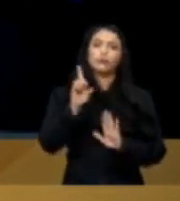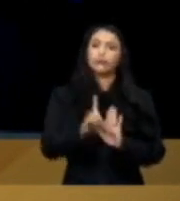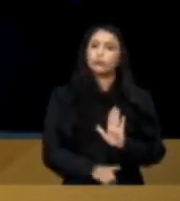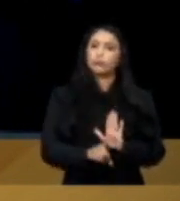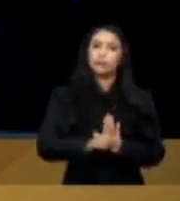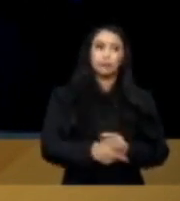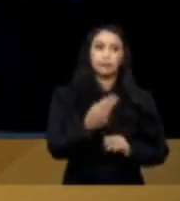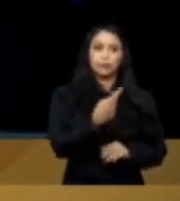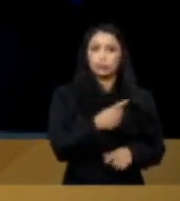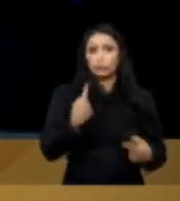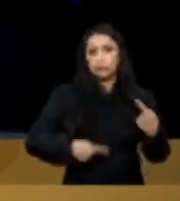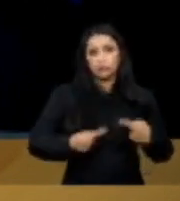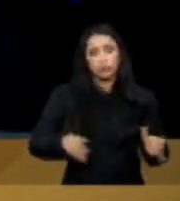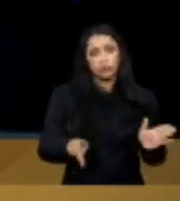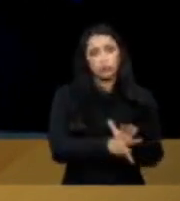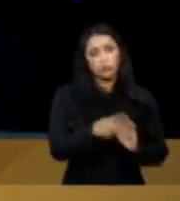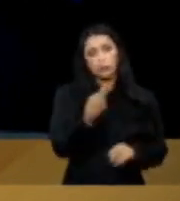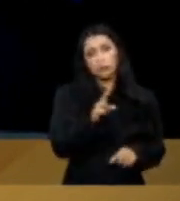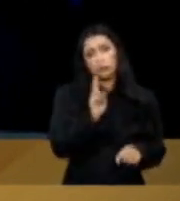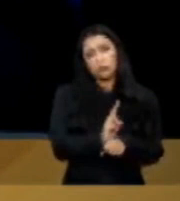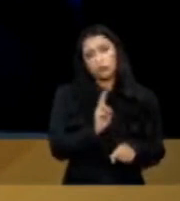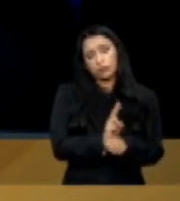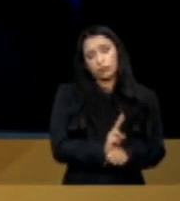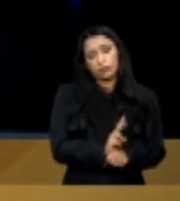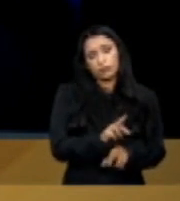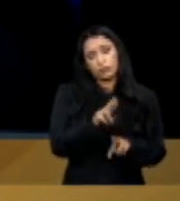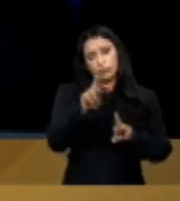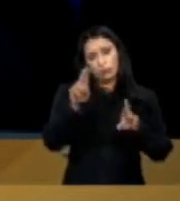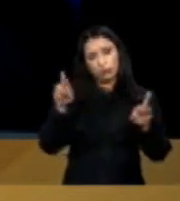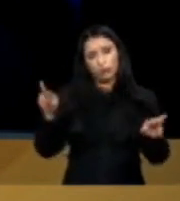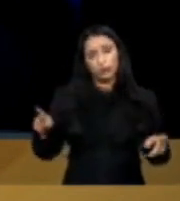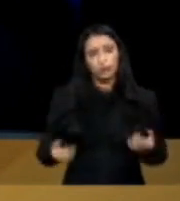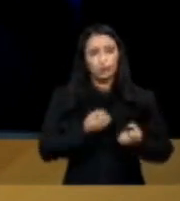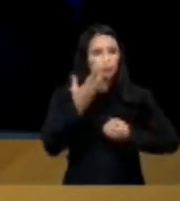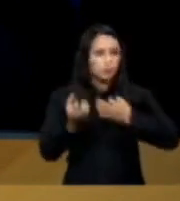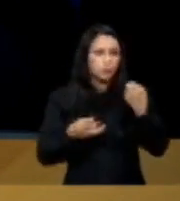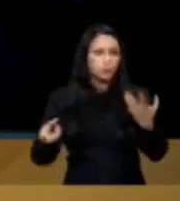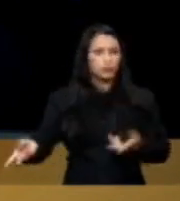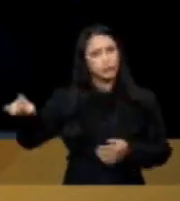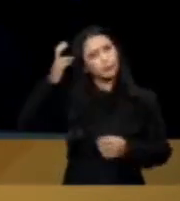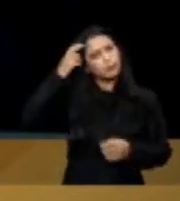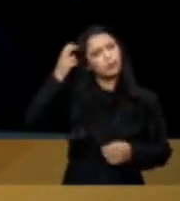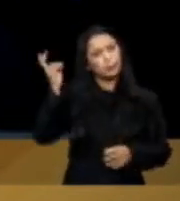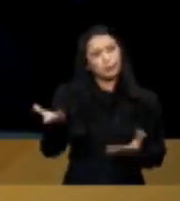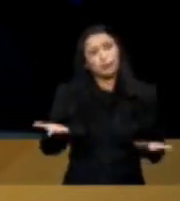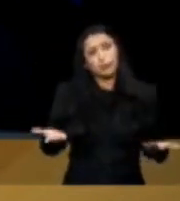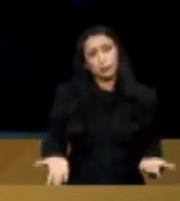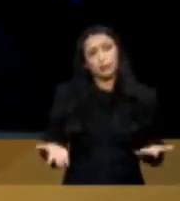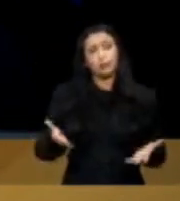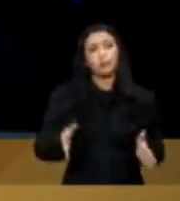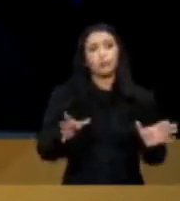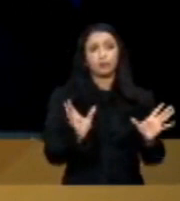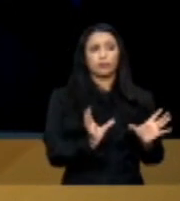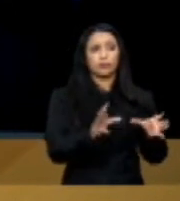adotar medidas e políticas para a proteção e promoção da diversidade das expressões culturais em seus respectivos